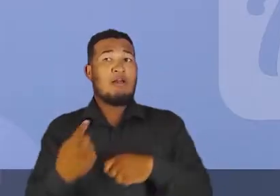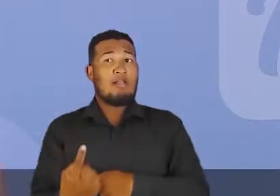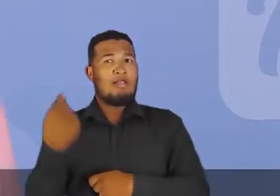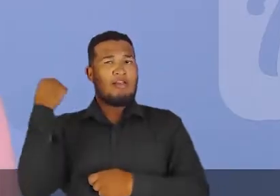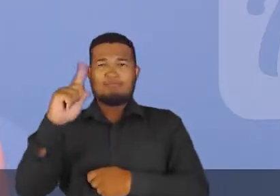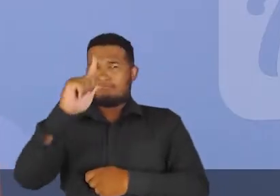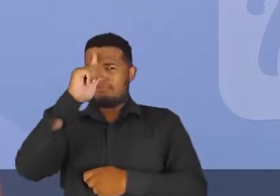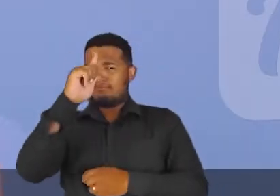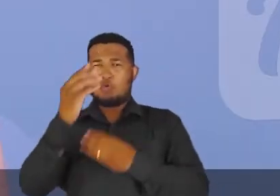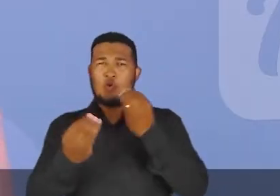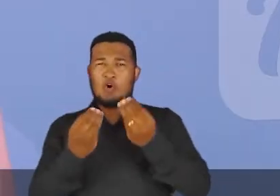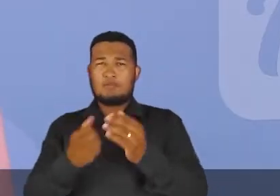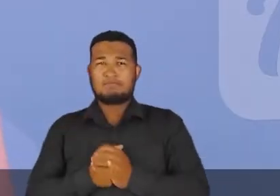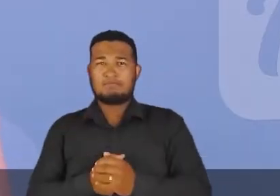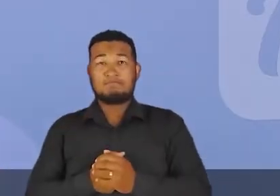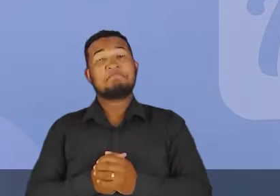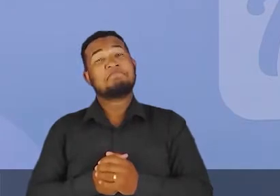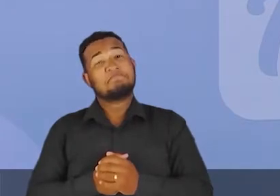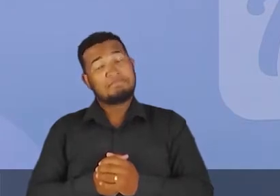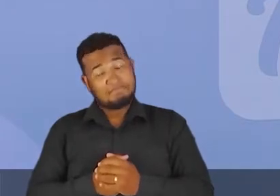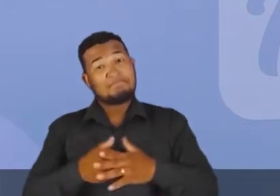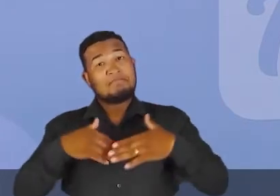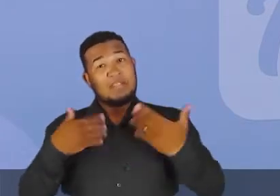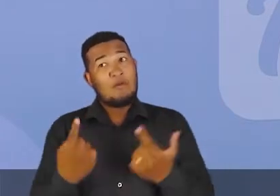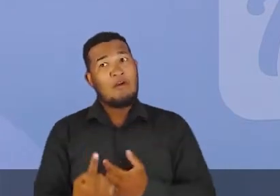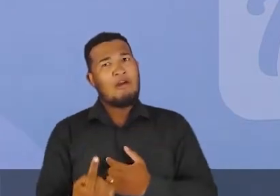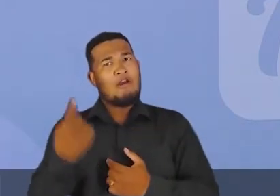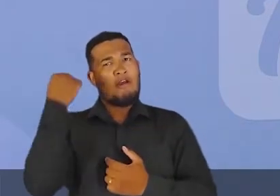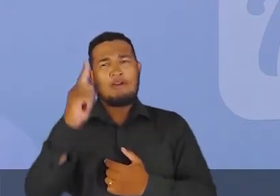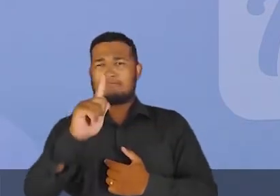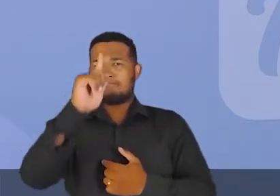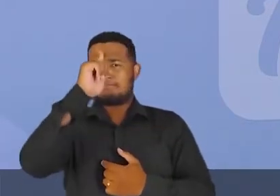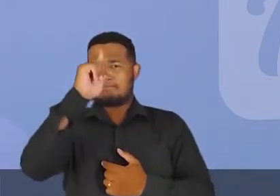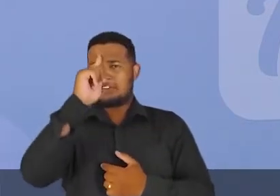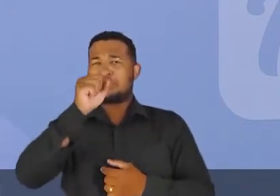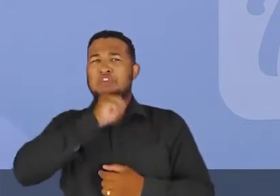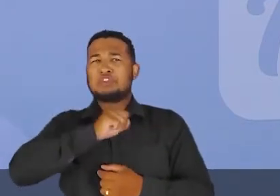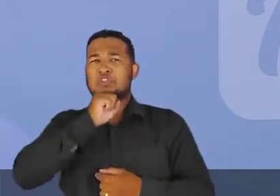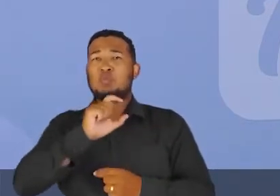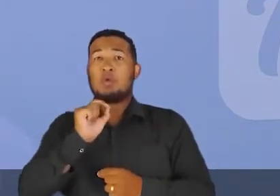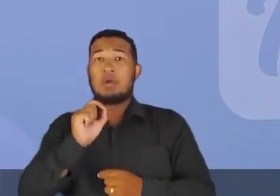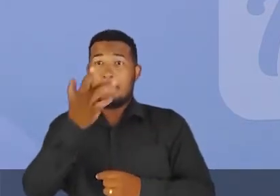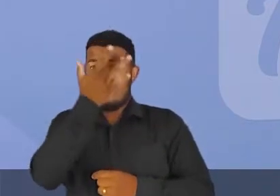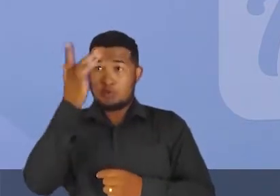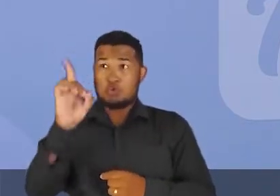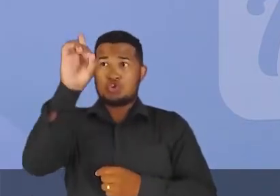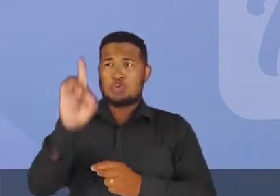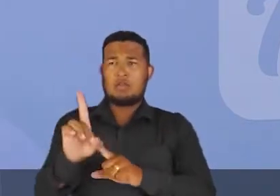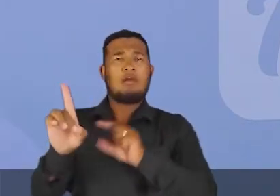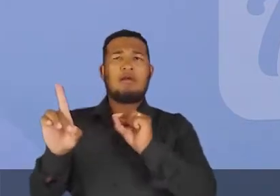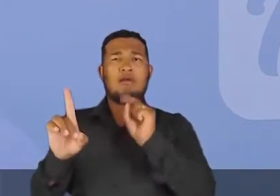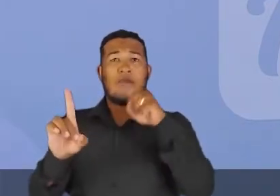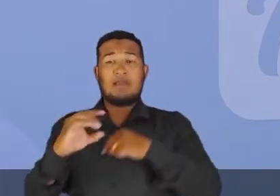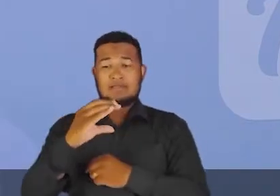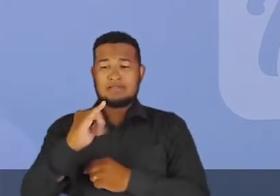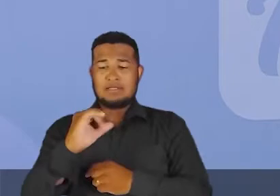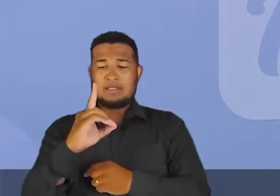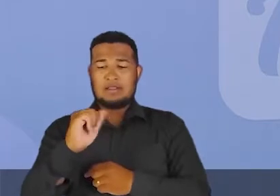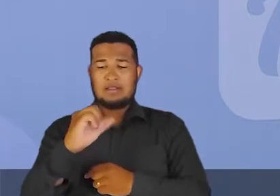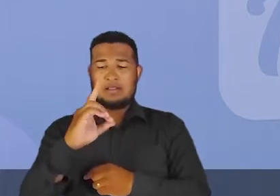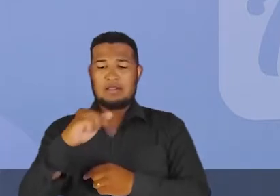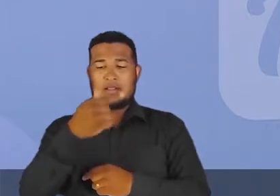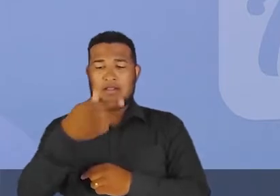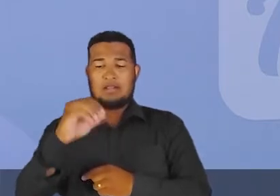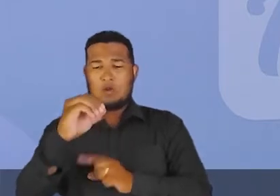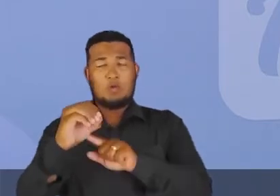grego. Pois é, gente. Lá no mundo grego, quem tinha direitos eram os cidadãos. Mas vamos entender o que era um cidadão